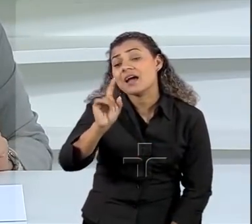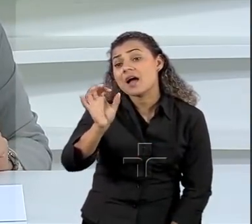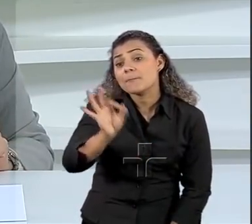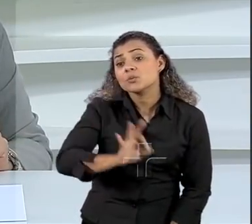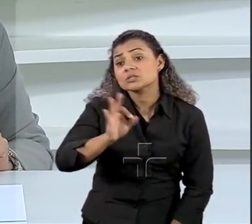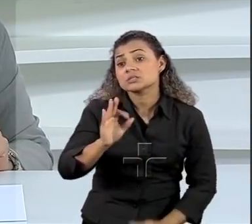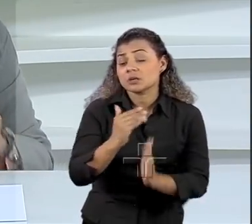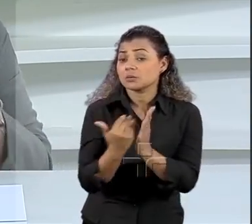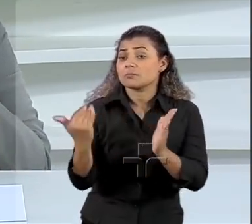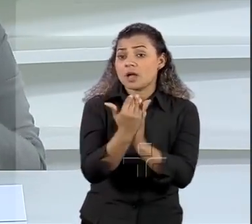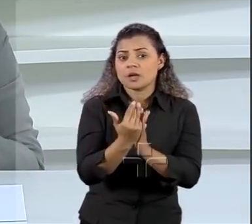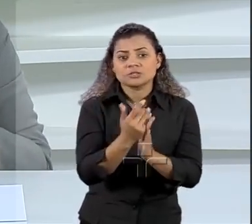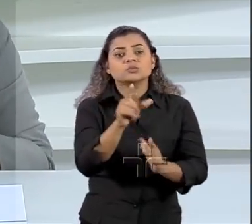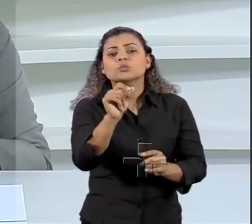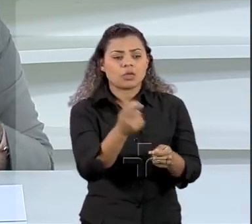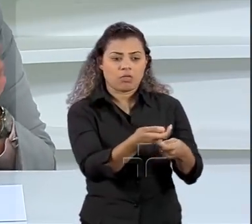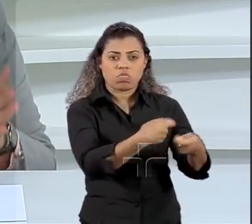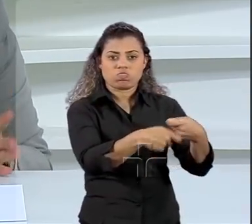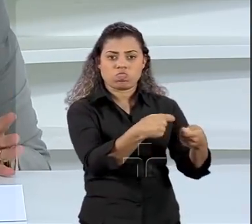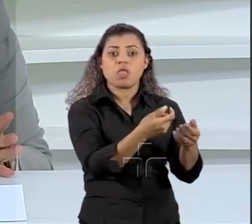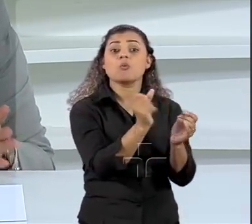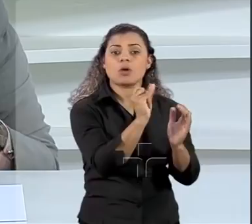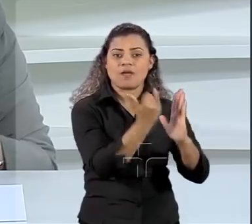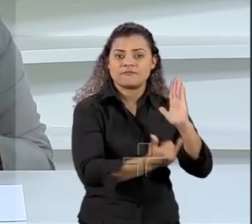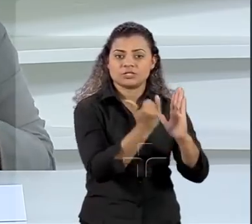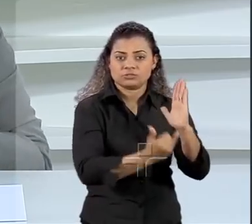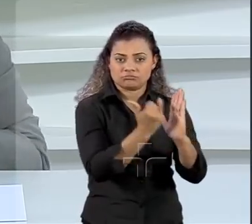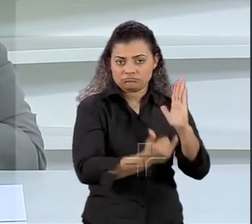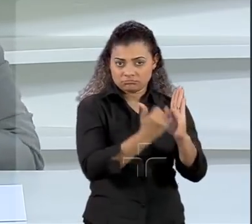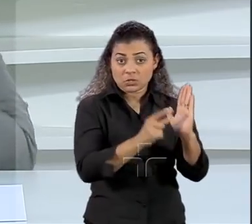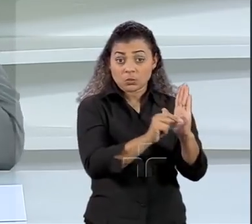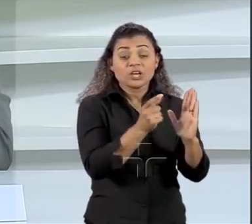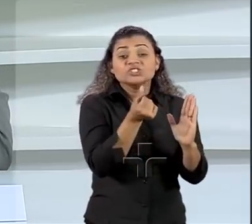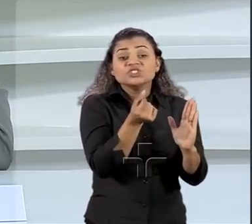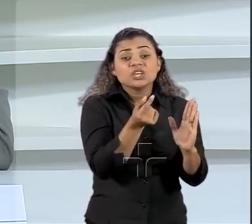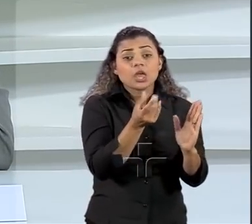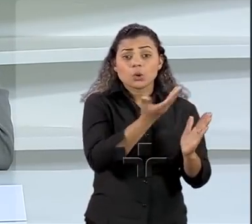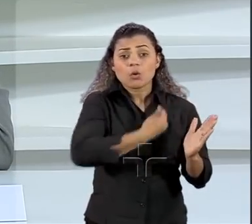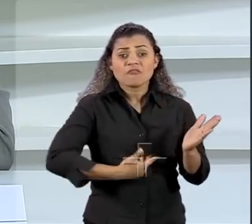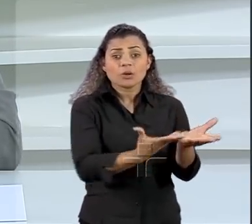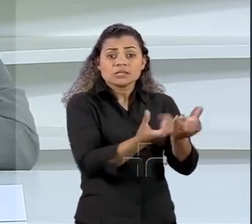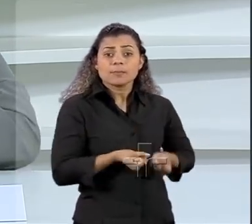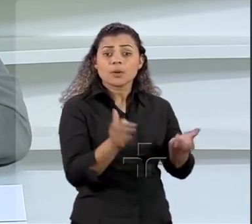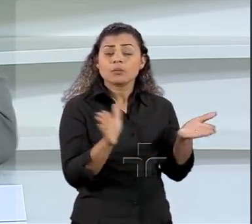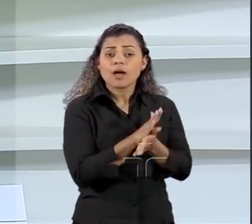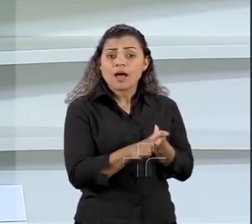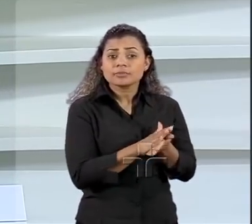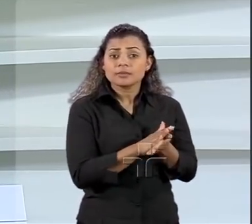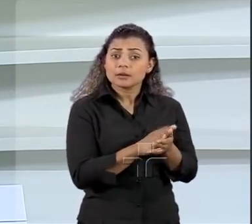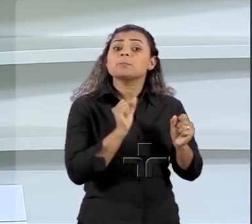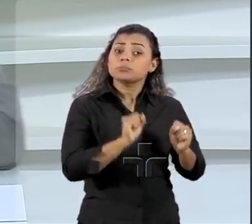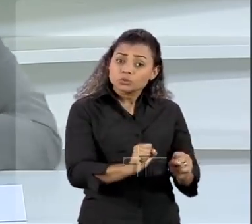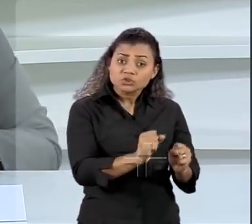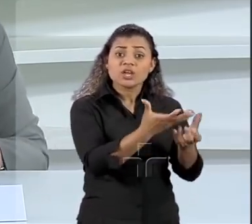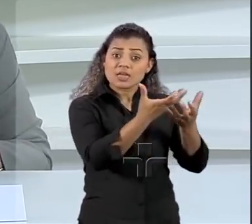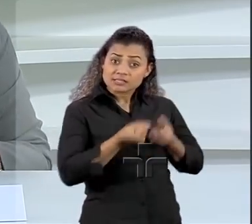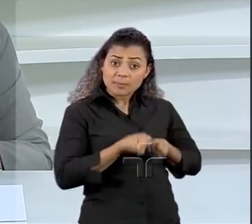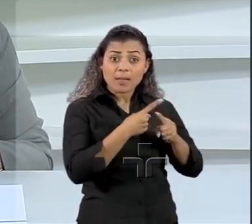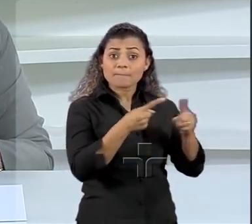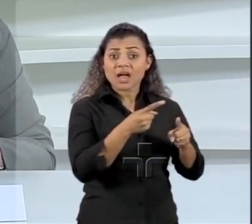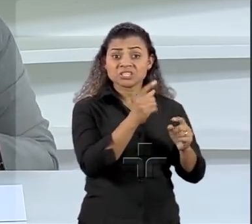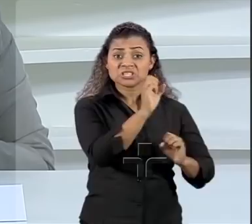está nos assistindo? Isenção fiscal é um dinheiro que não entrou na conta do governo. Ou seja, é um dinheiro que podia estar lá para ser gasto e não